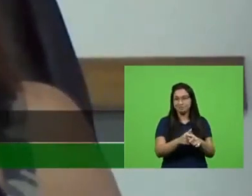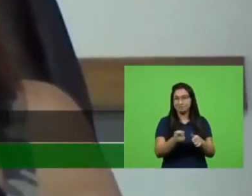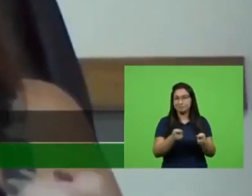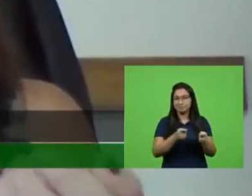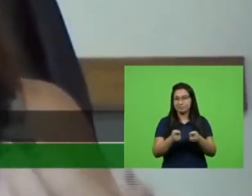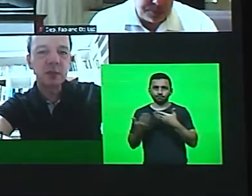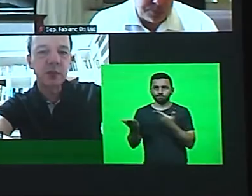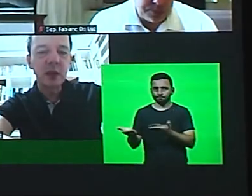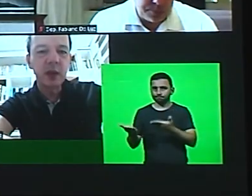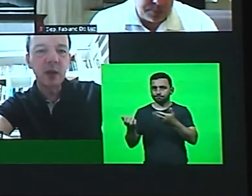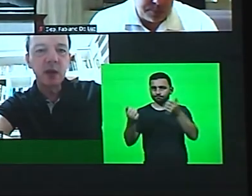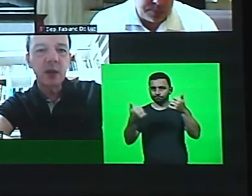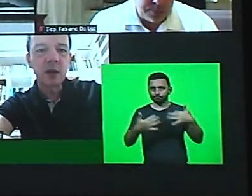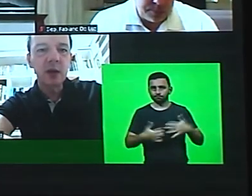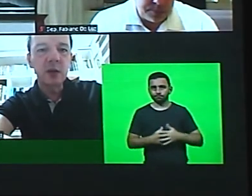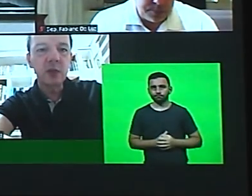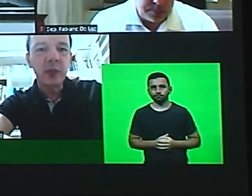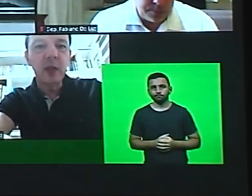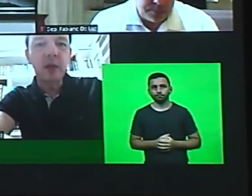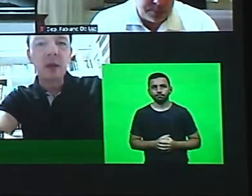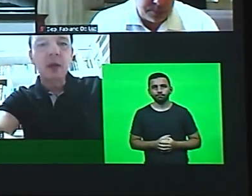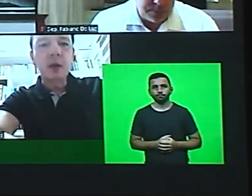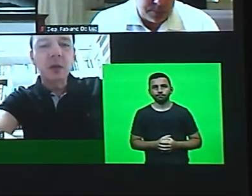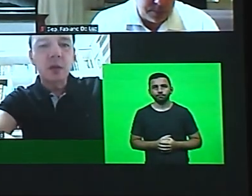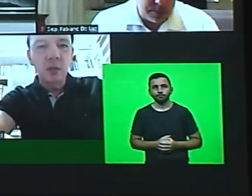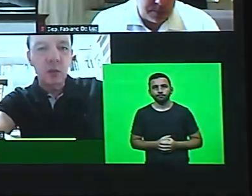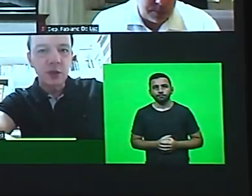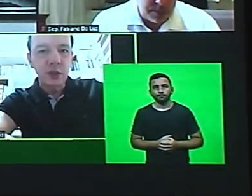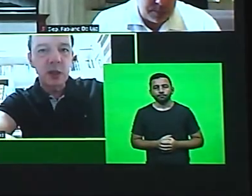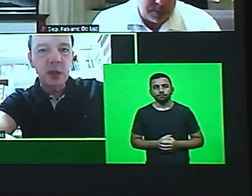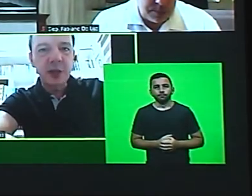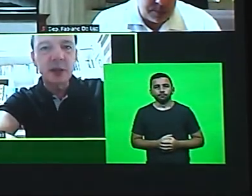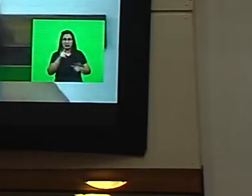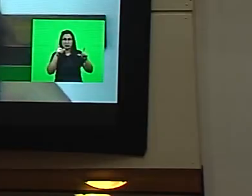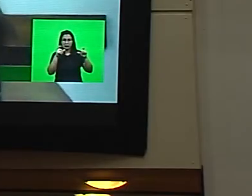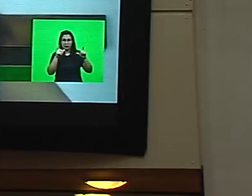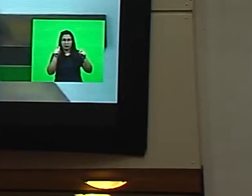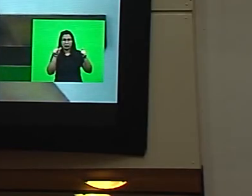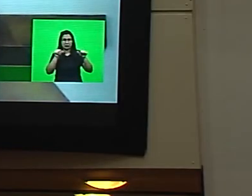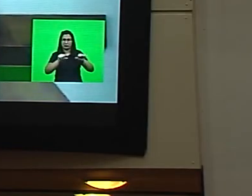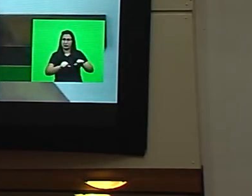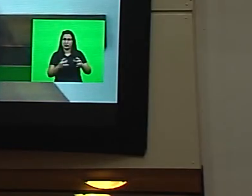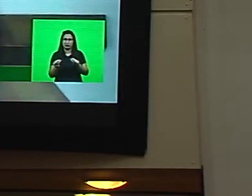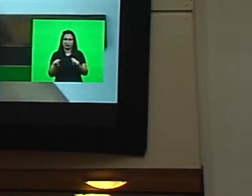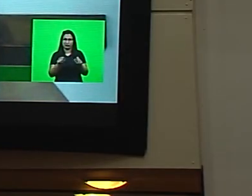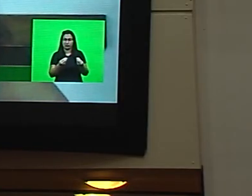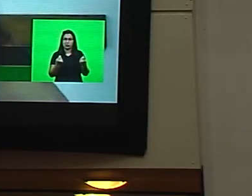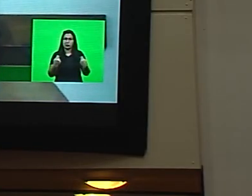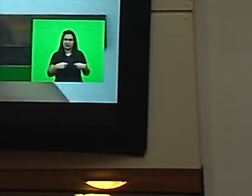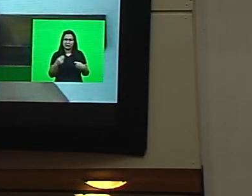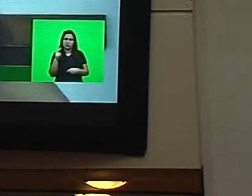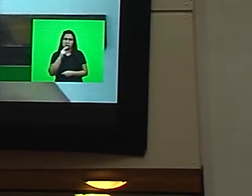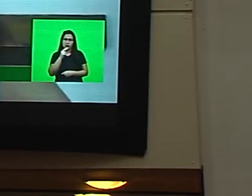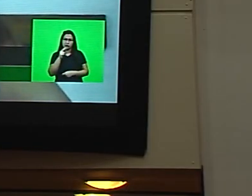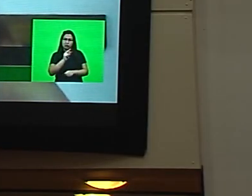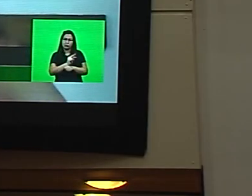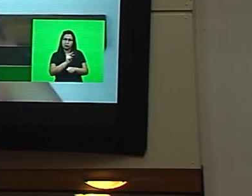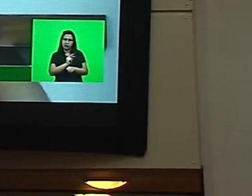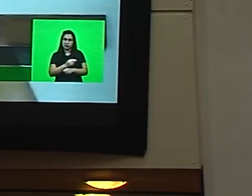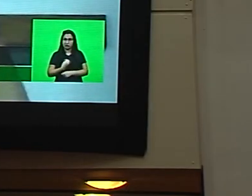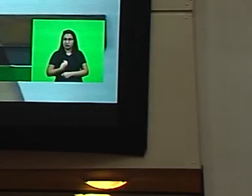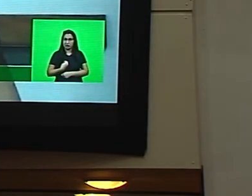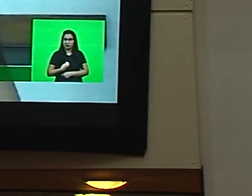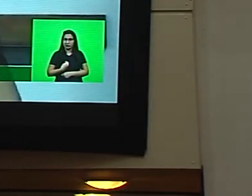financeiras para amparo dos setores da economia mais afetados pela pandemia, como bares, restaurantes, pequenos